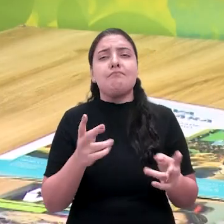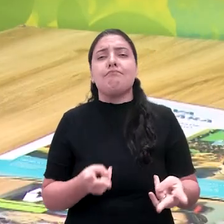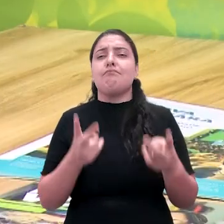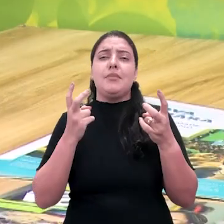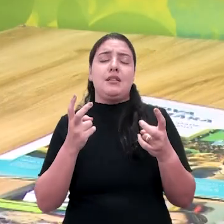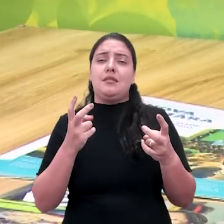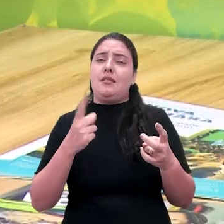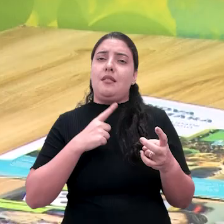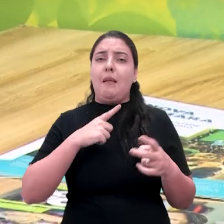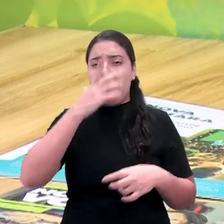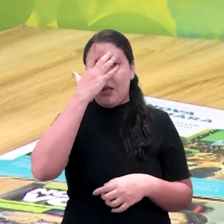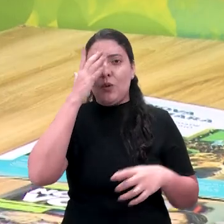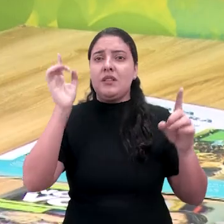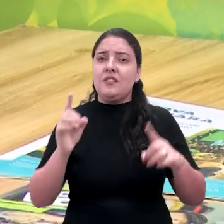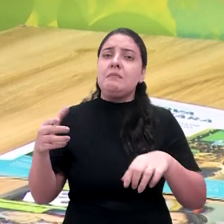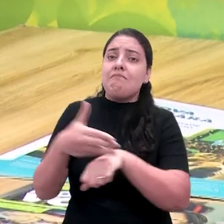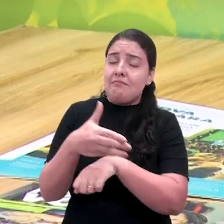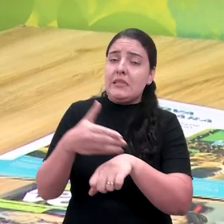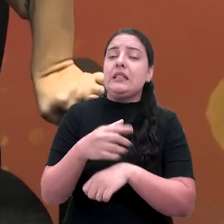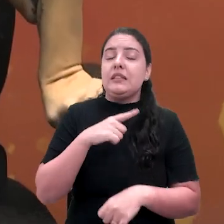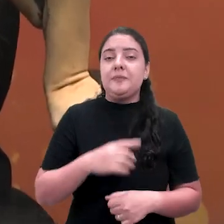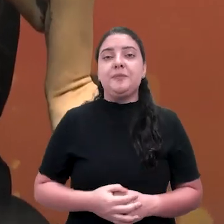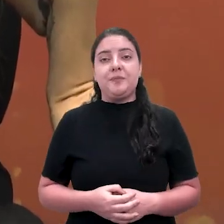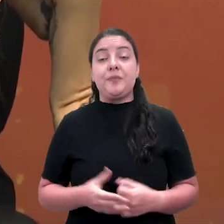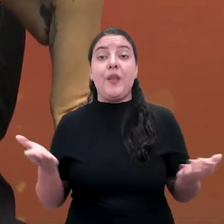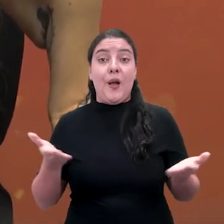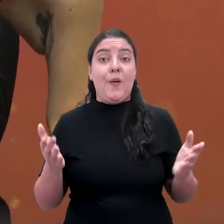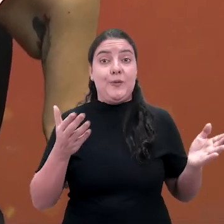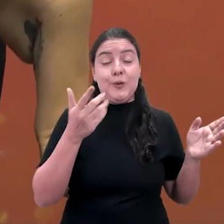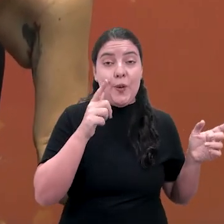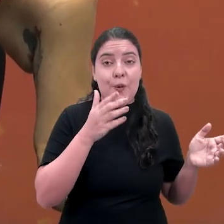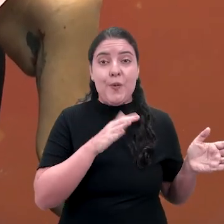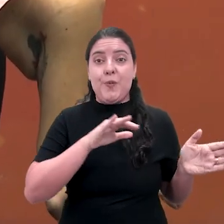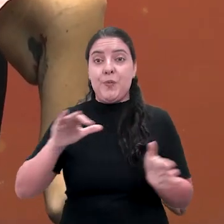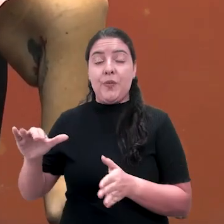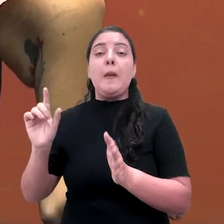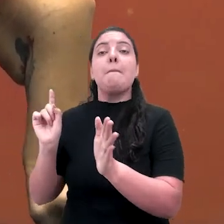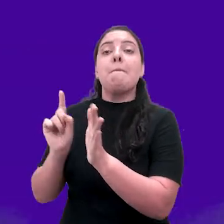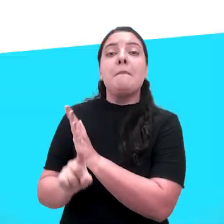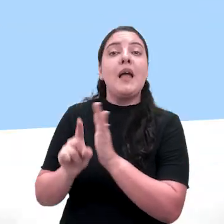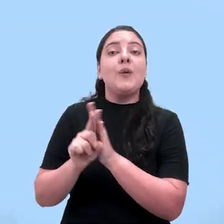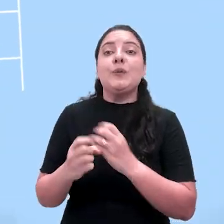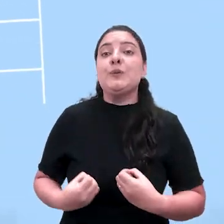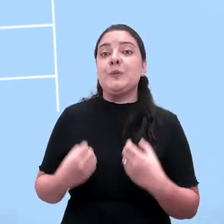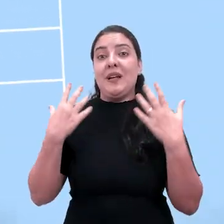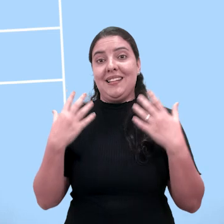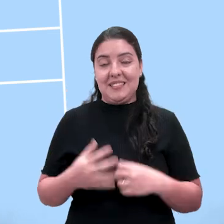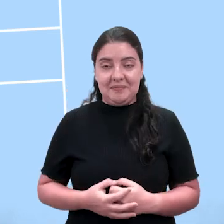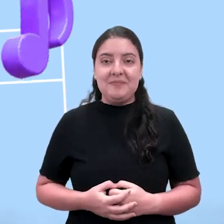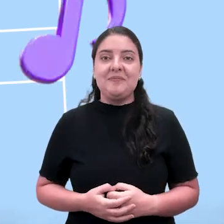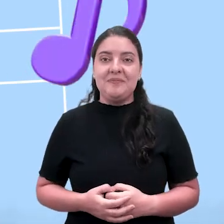gente com deficiência frequentando, né? Agora a gente tem um quadro que se chama Pergunta Surpresa.